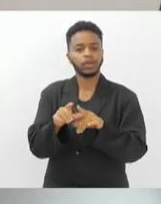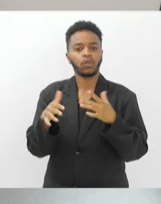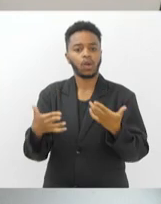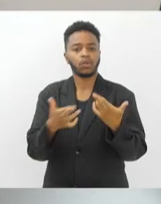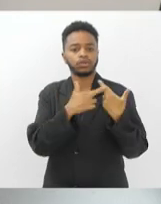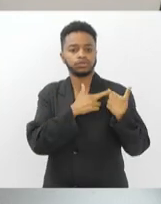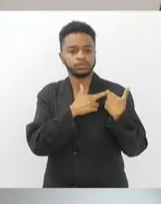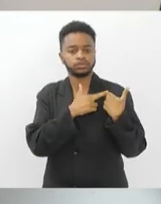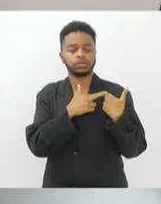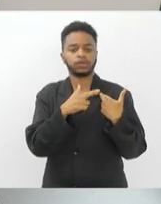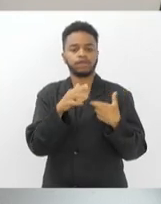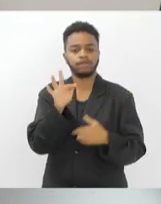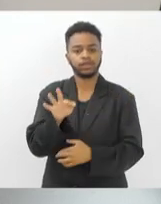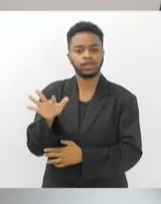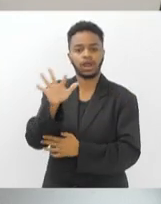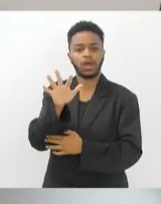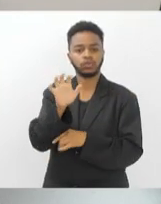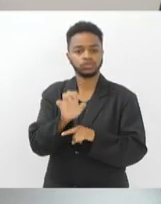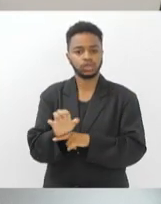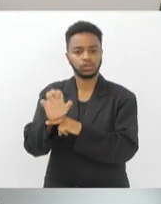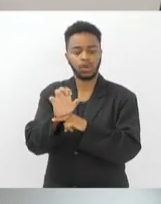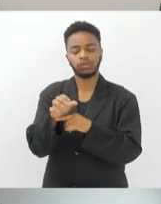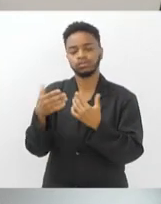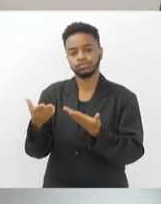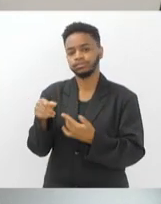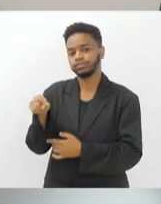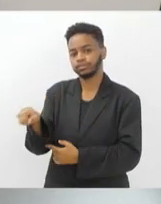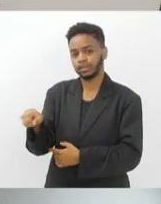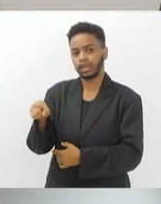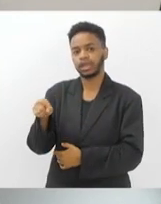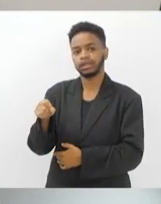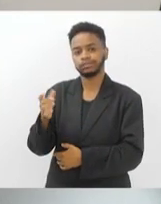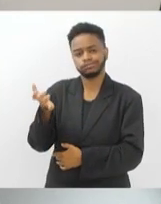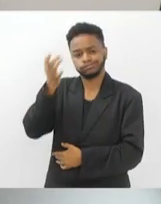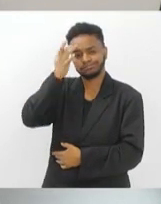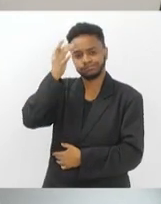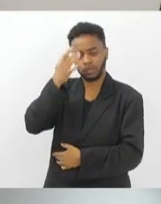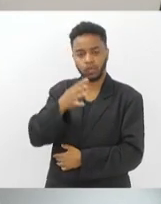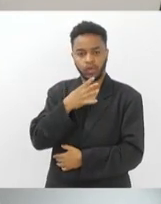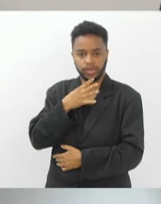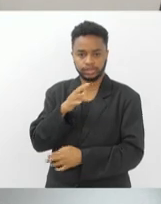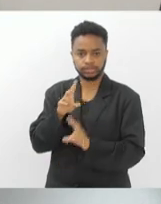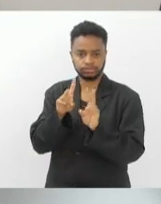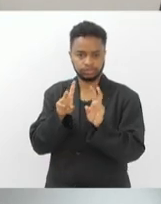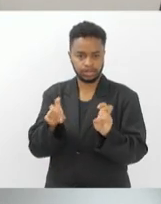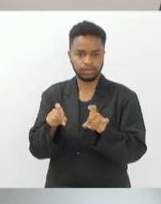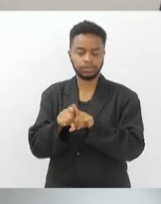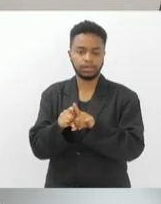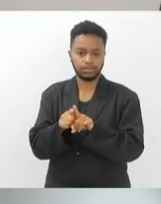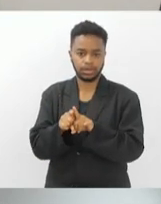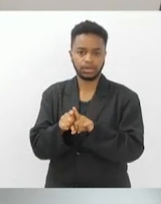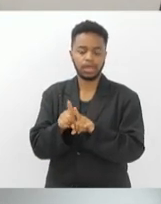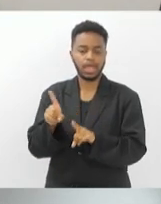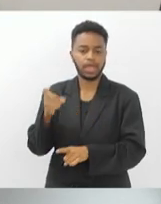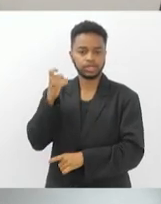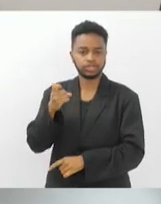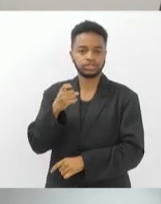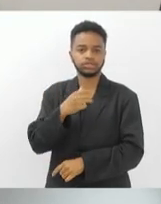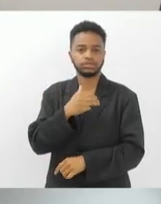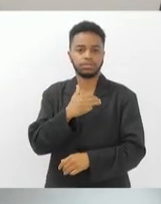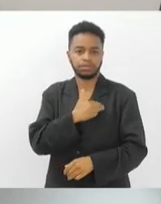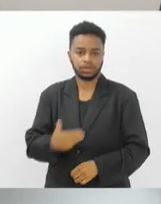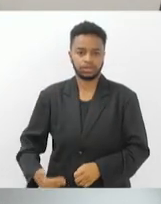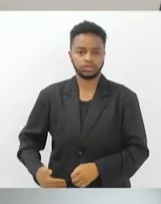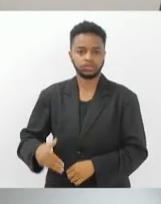e federais. E aí o deputado Mink, como grande expert no assunto e ministro do meio ambiente